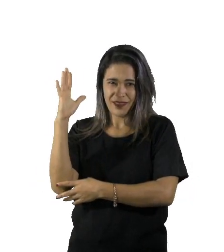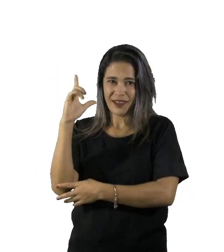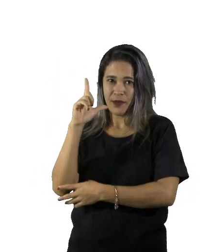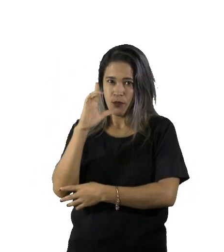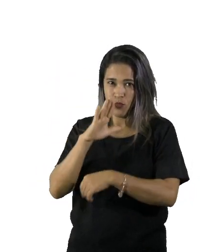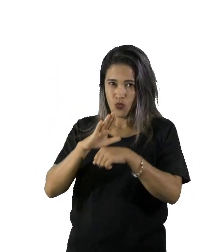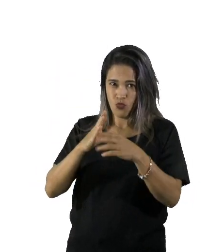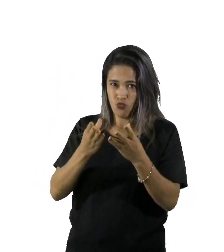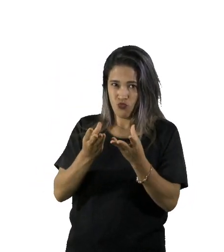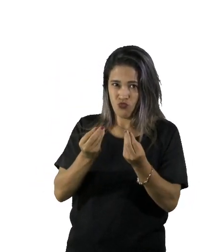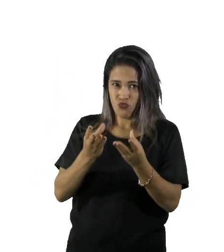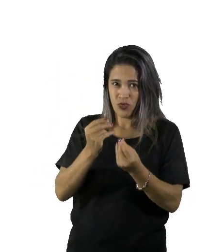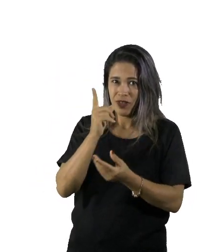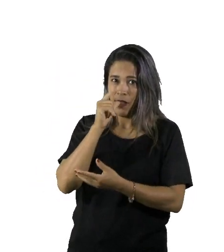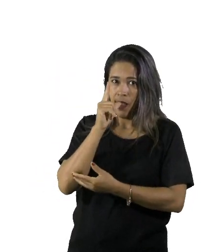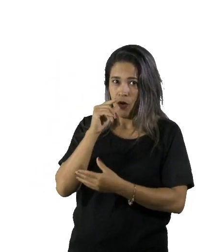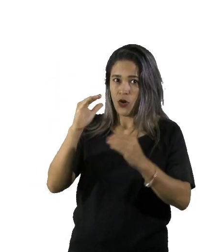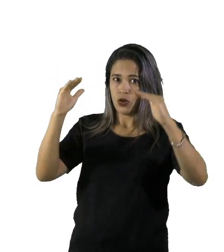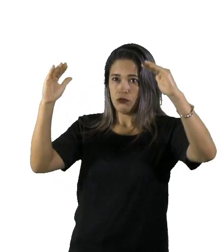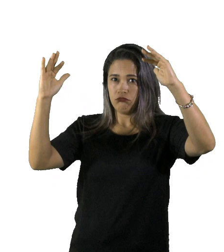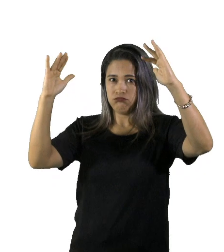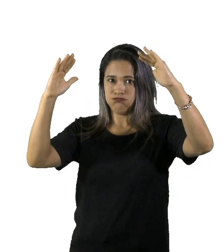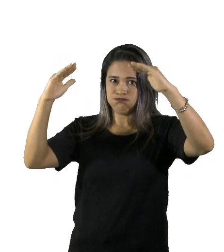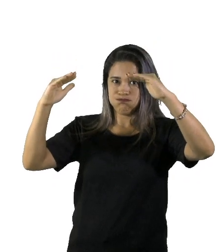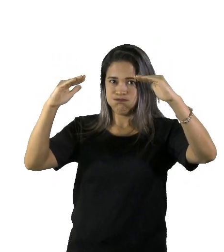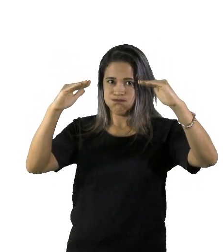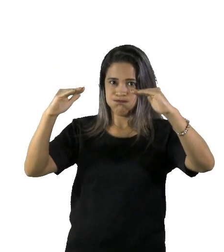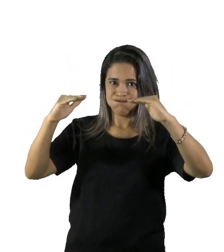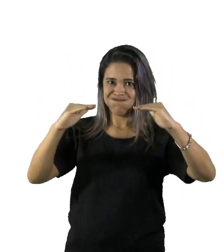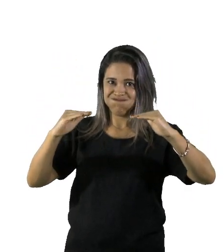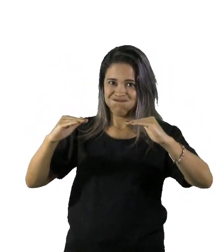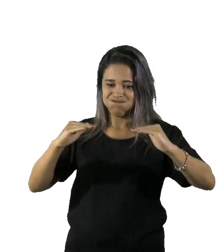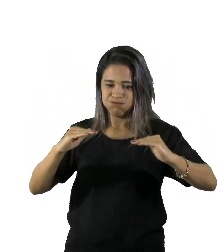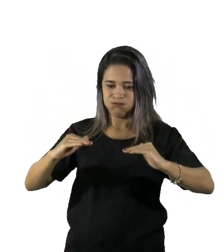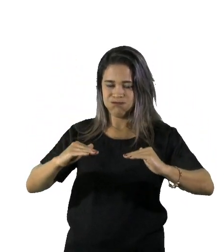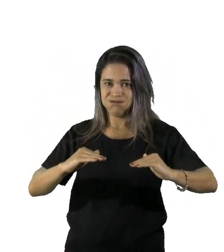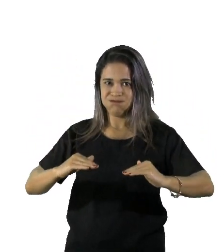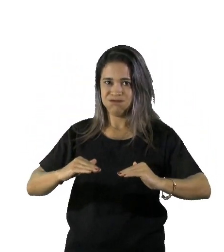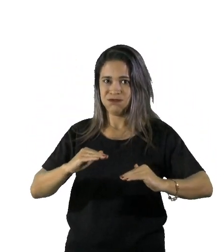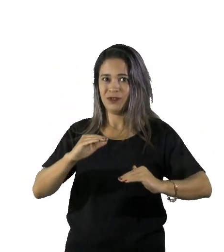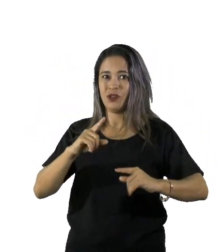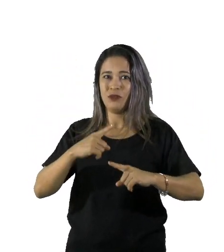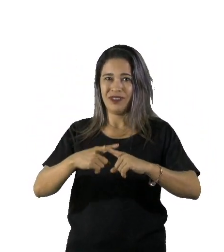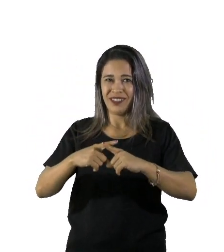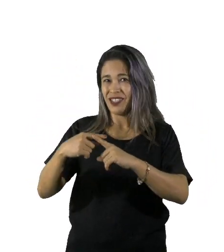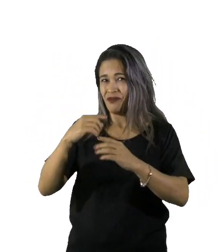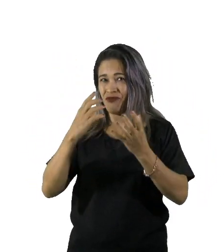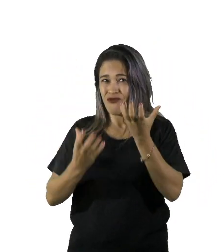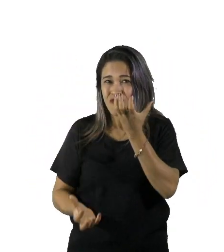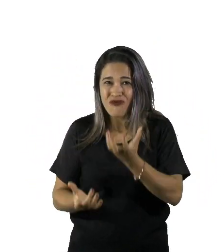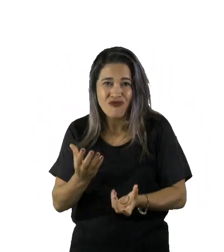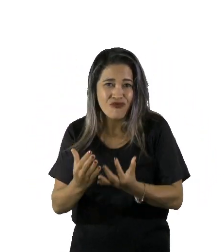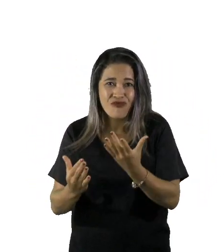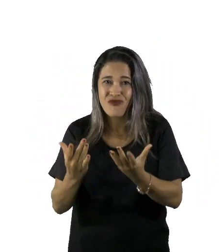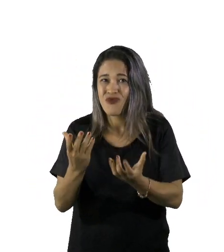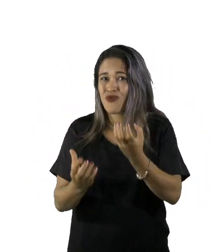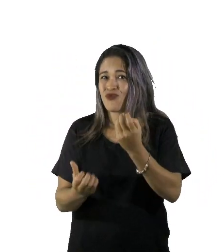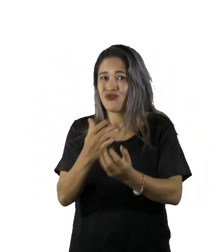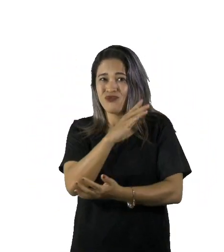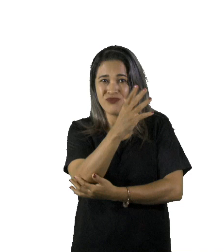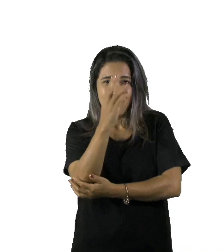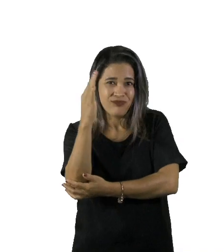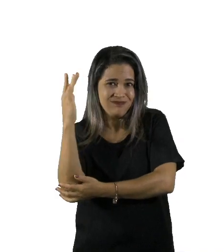em água, esse ano já passou por uma seca muito grave, com vários incêndios florestais lá. Então,